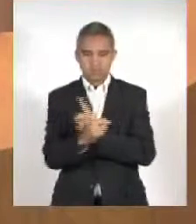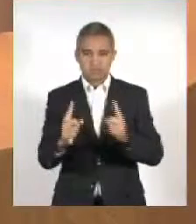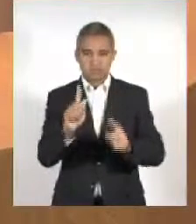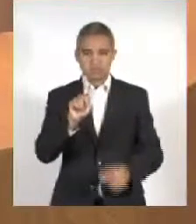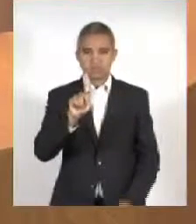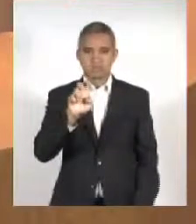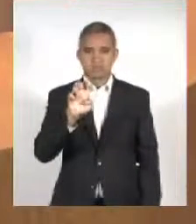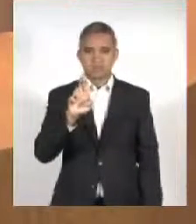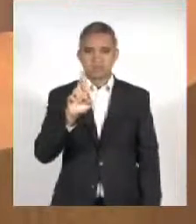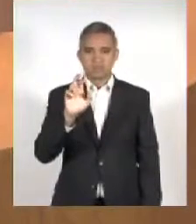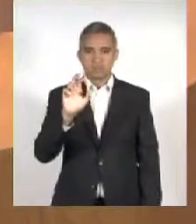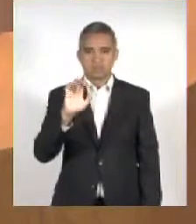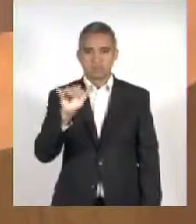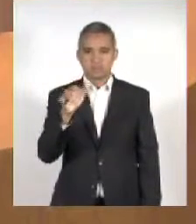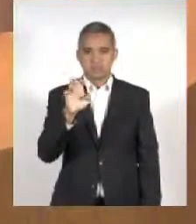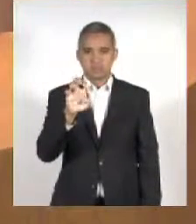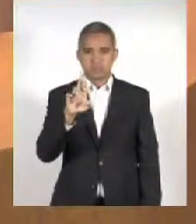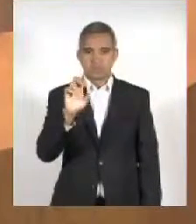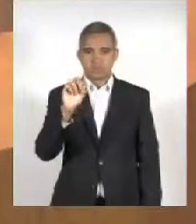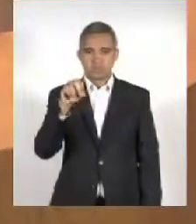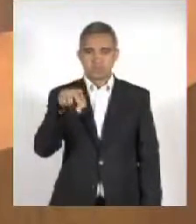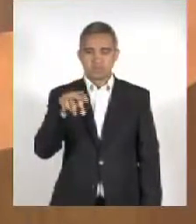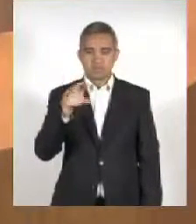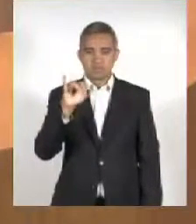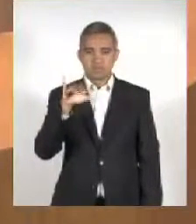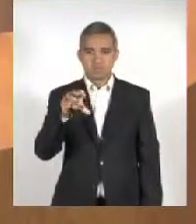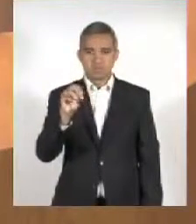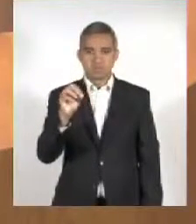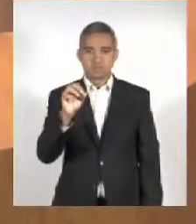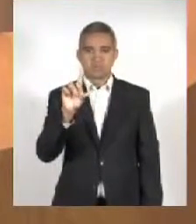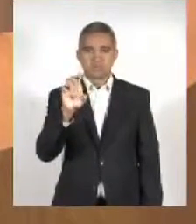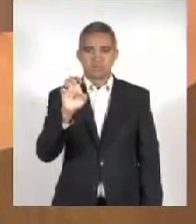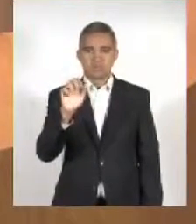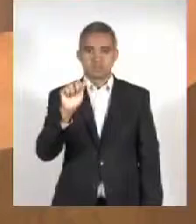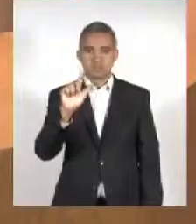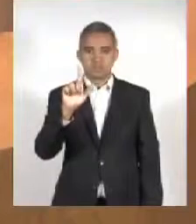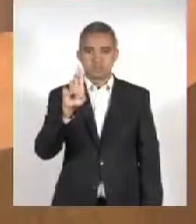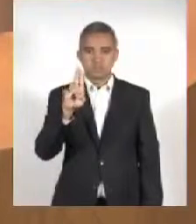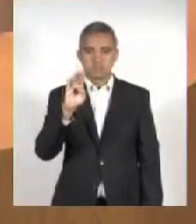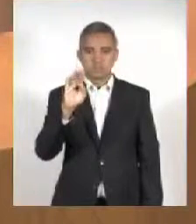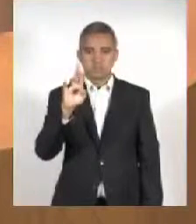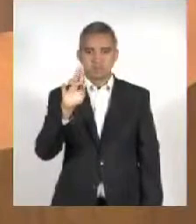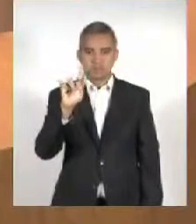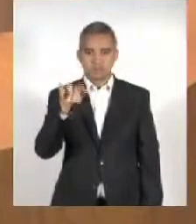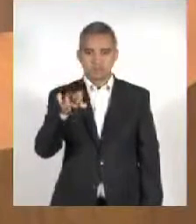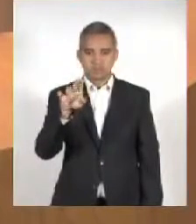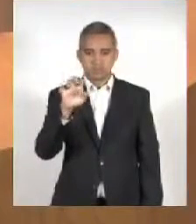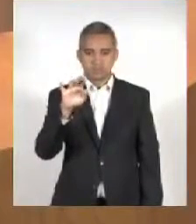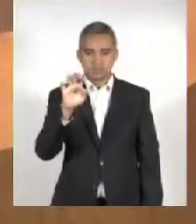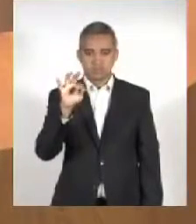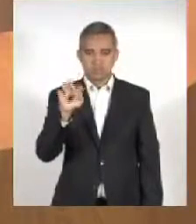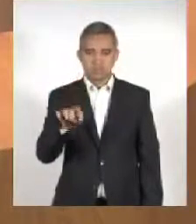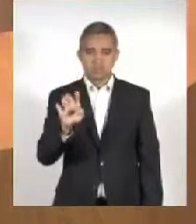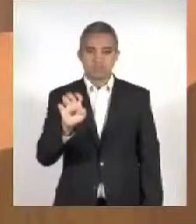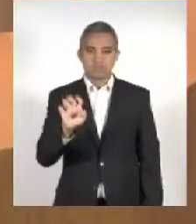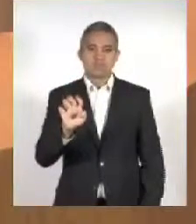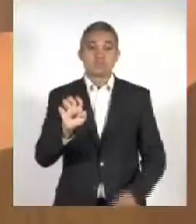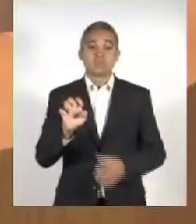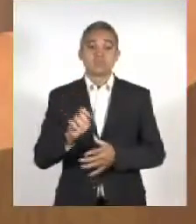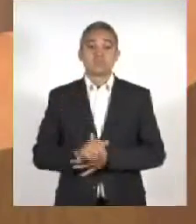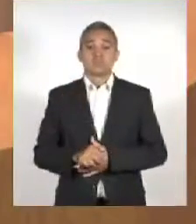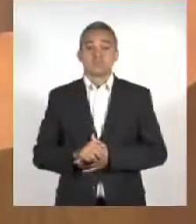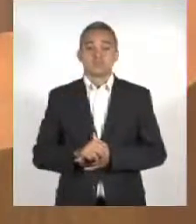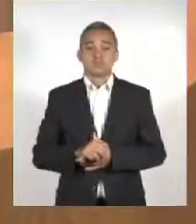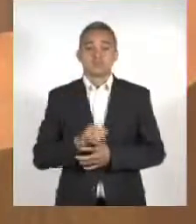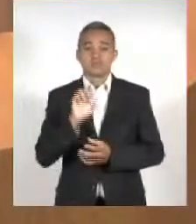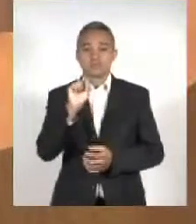Albuquerque, mas então que a SMTT coloque um outro semáforo, um outro sinal, bem em frente à